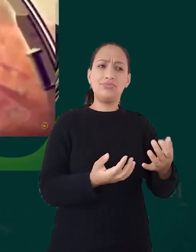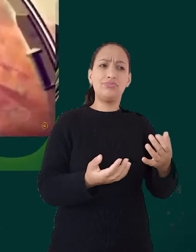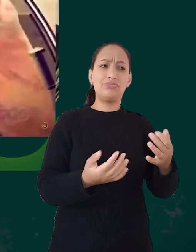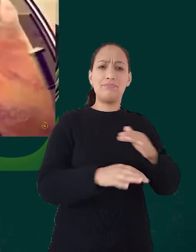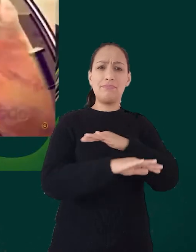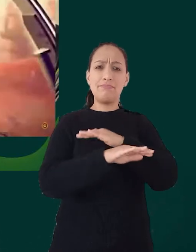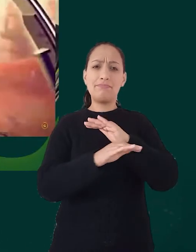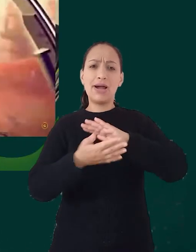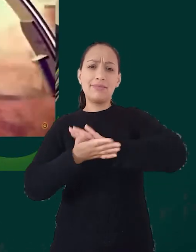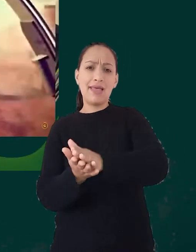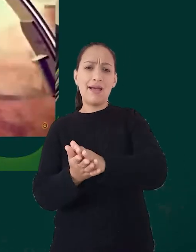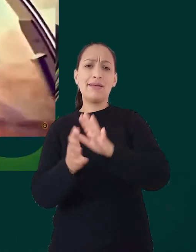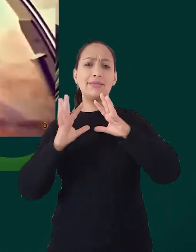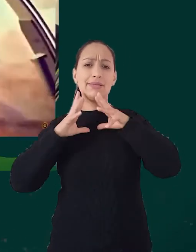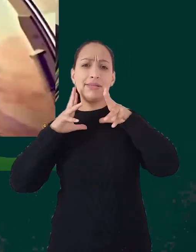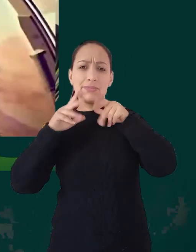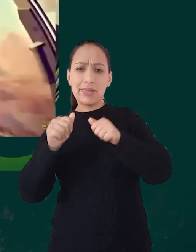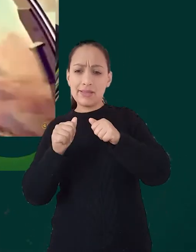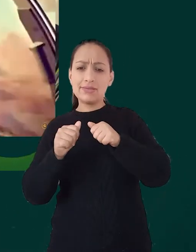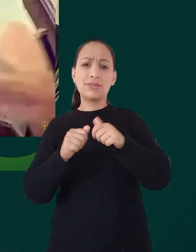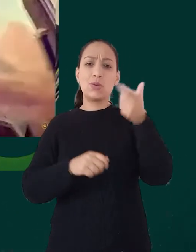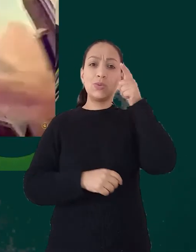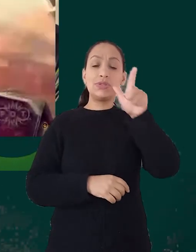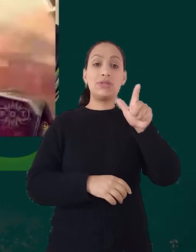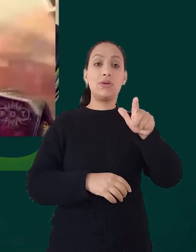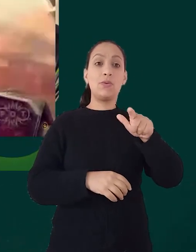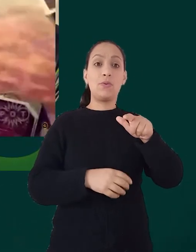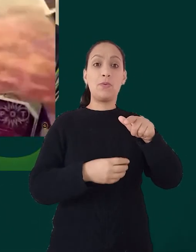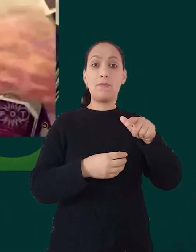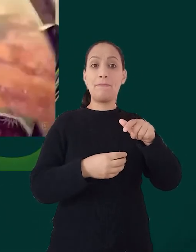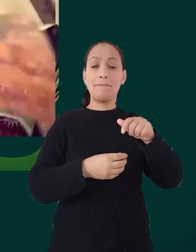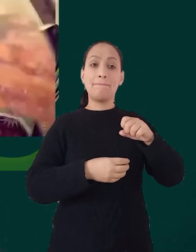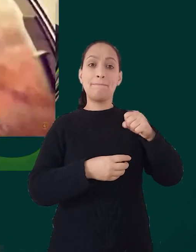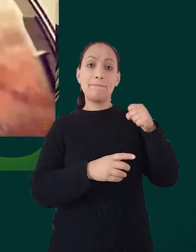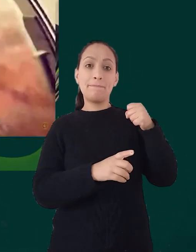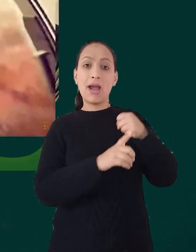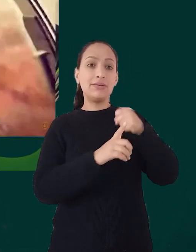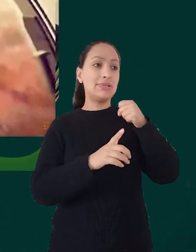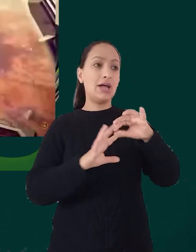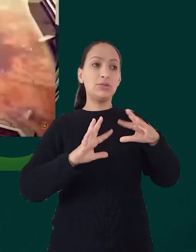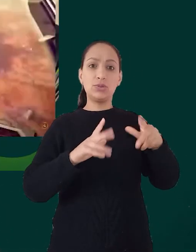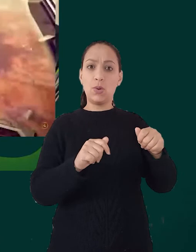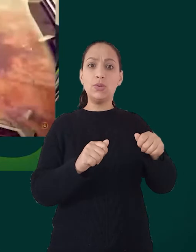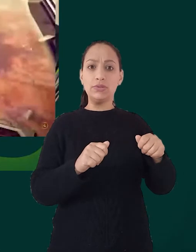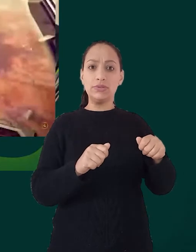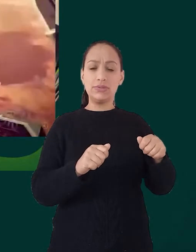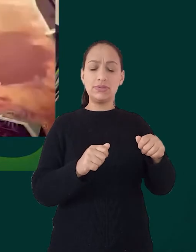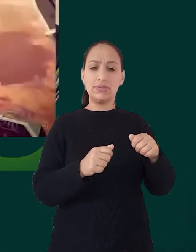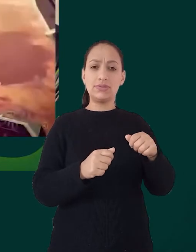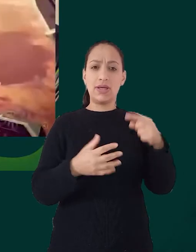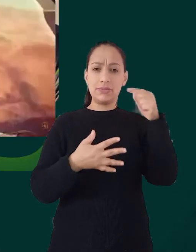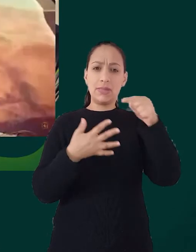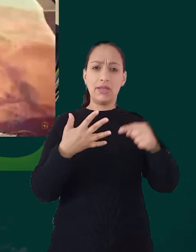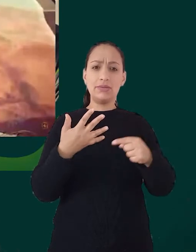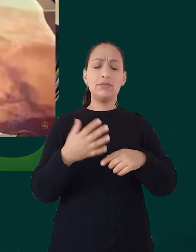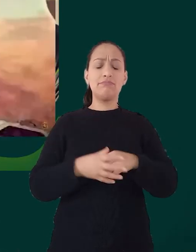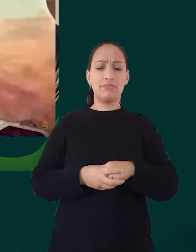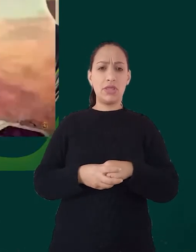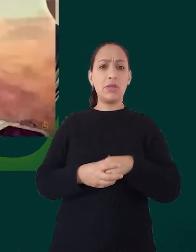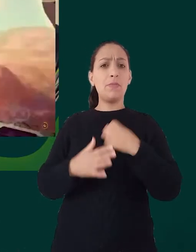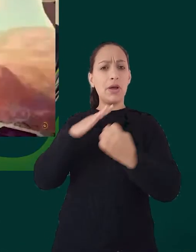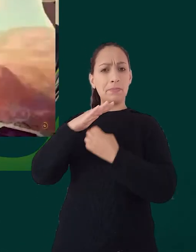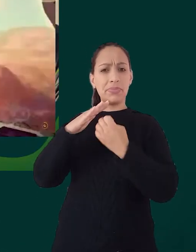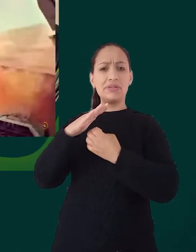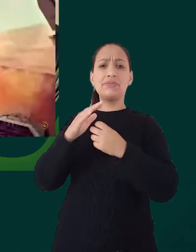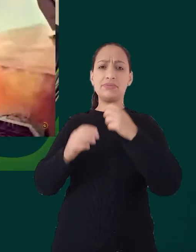impactar todos os aspectos dele. Então é um jogo que tem uma construção muito inteligente e foi uma empresa bem pequena,